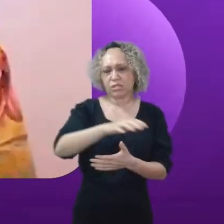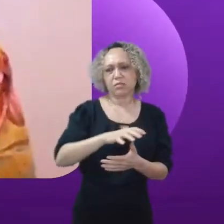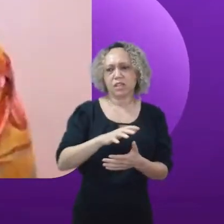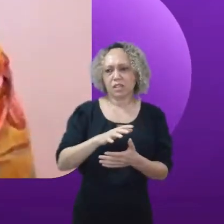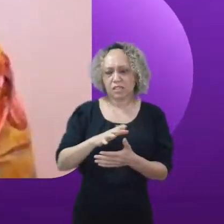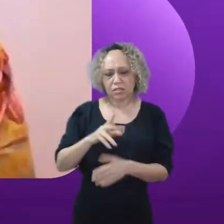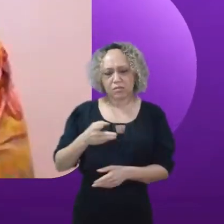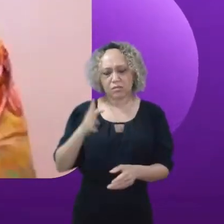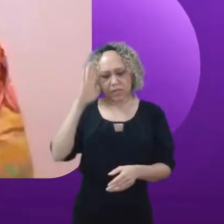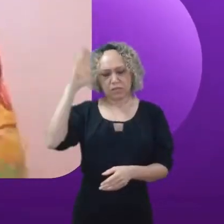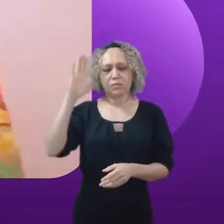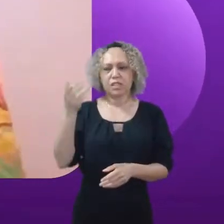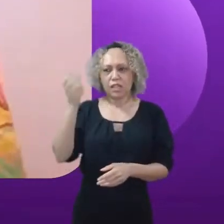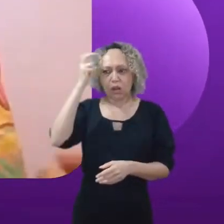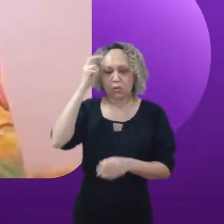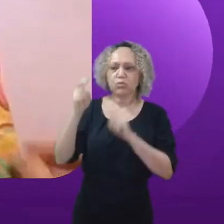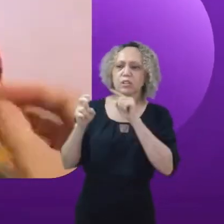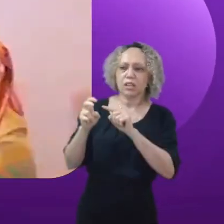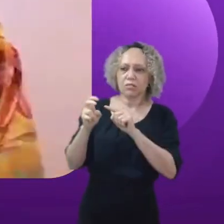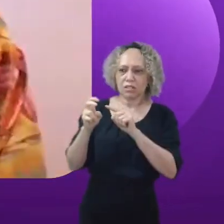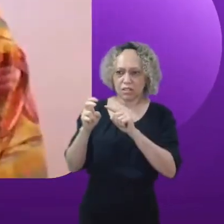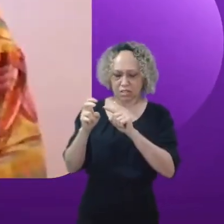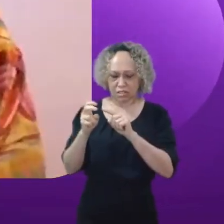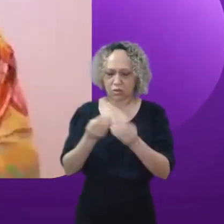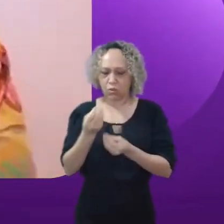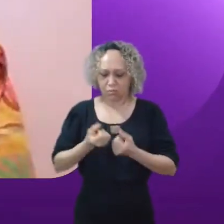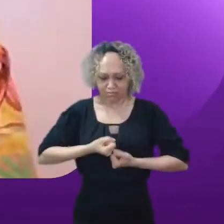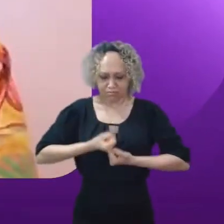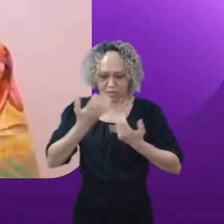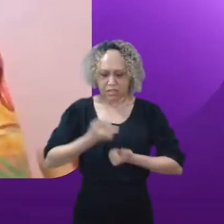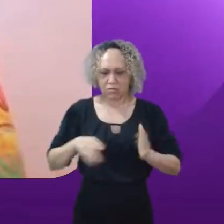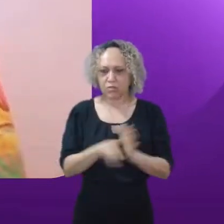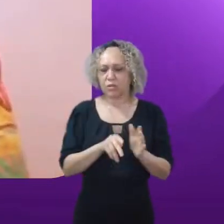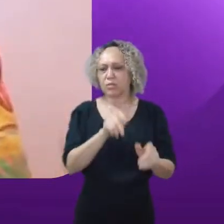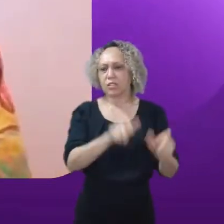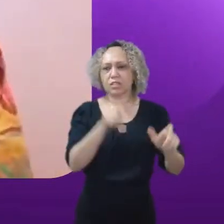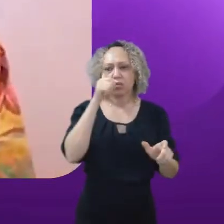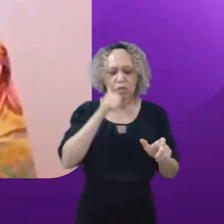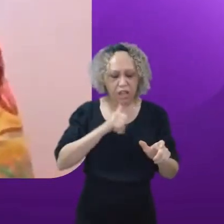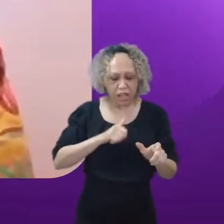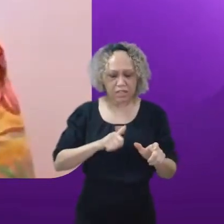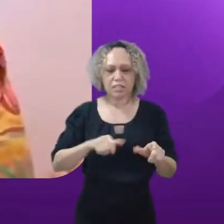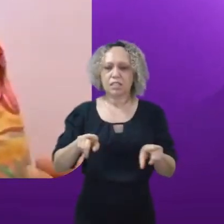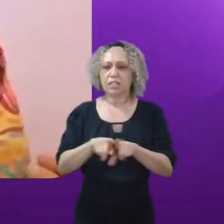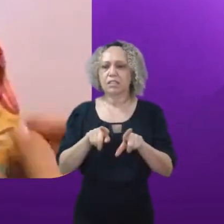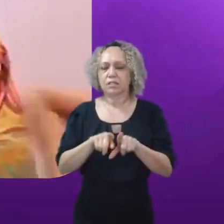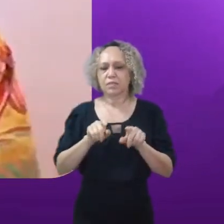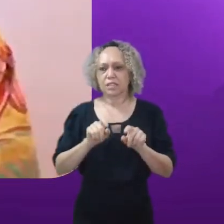essa percepção de que a cultura ela é uma forma de expressão das mulheres, mas ela é também